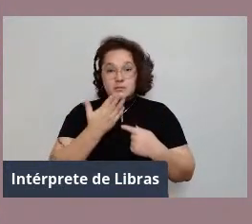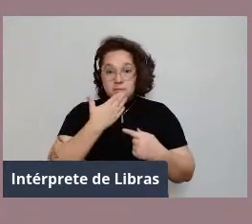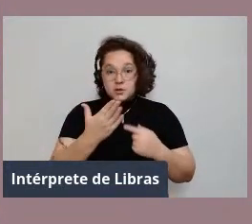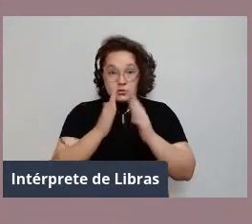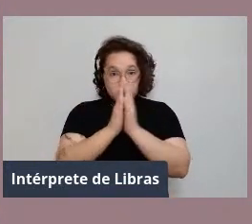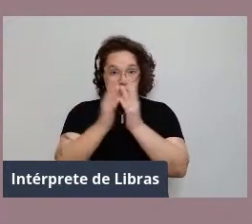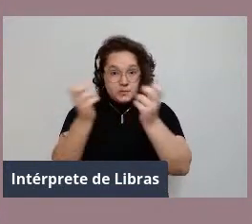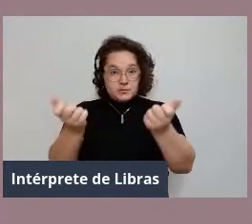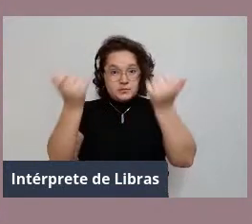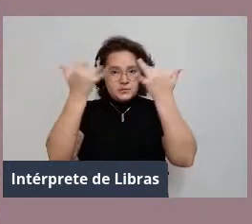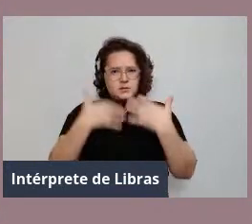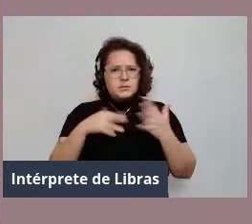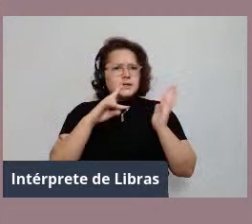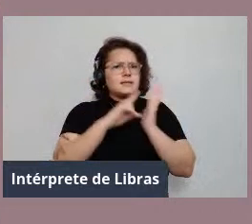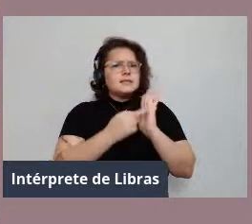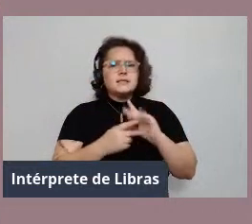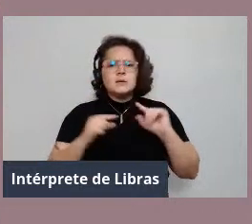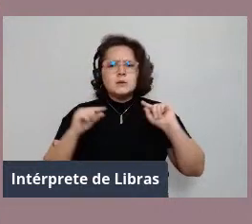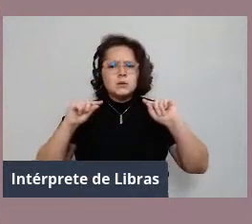seu significado.